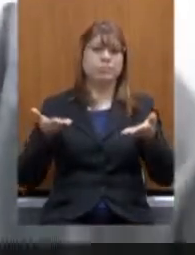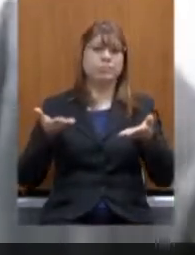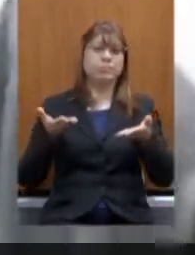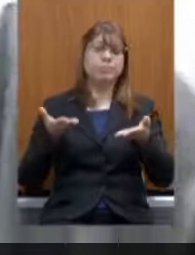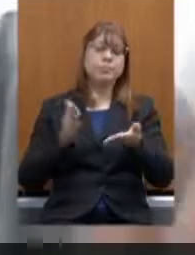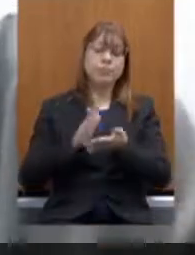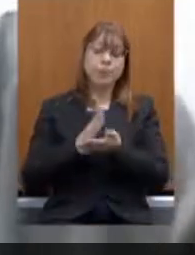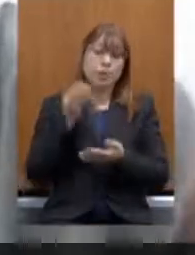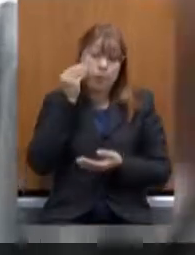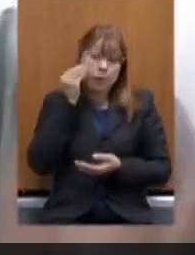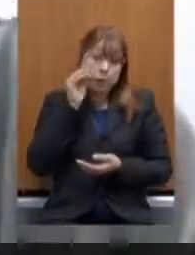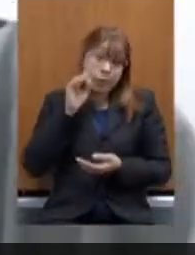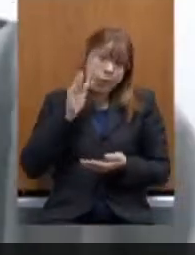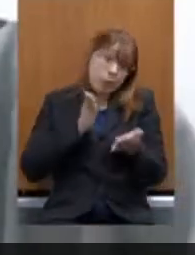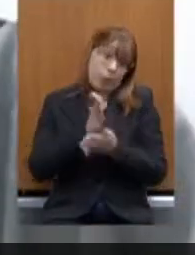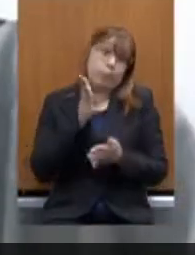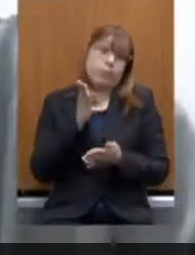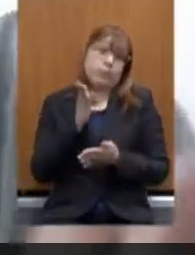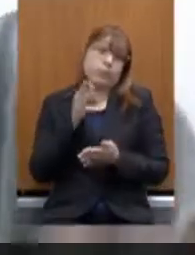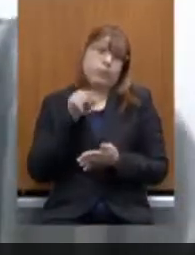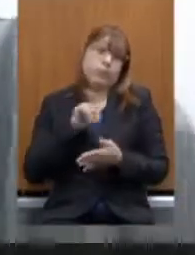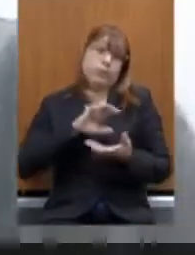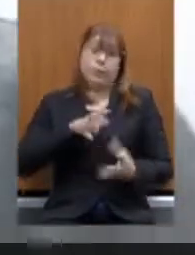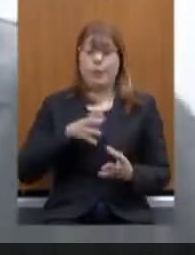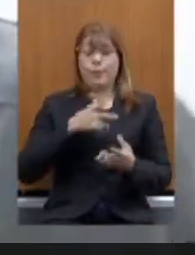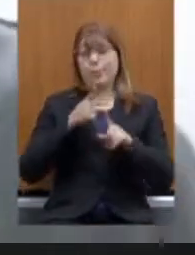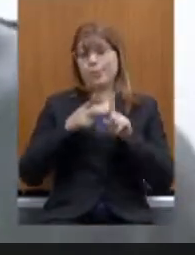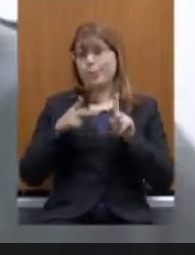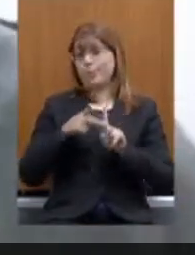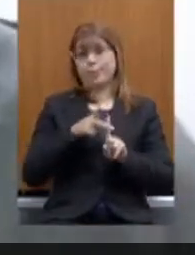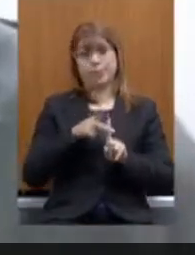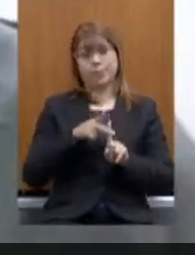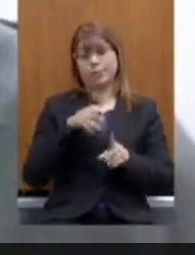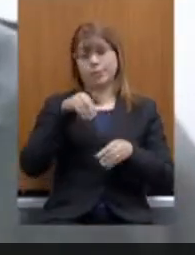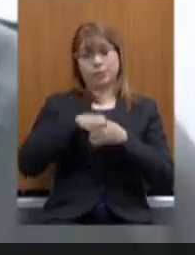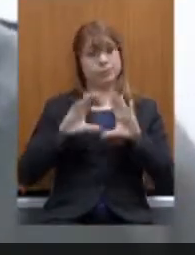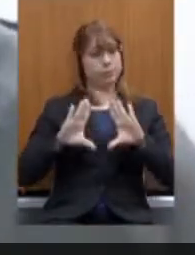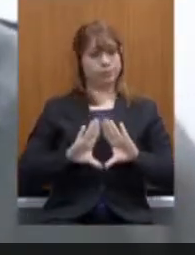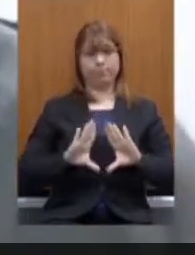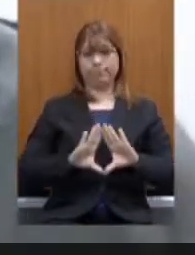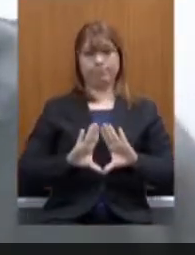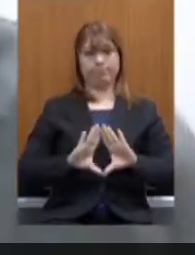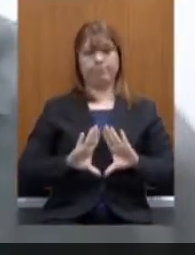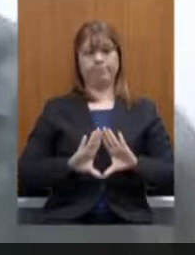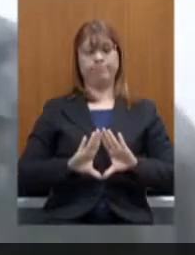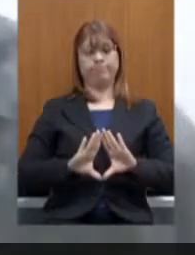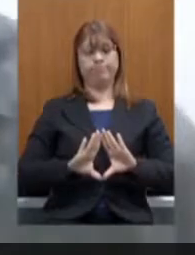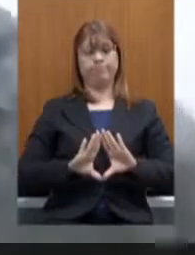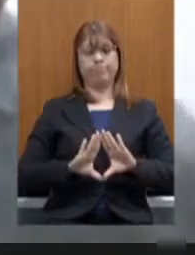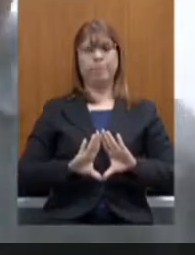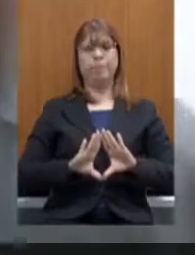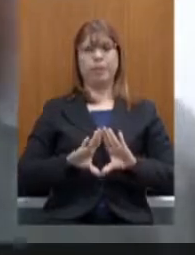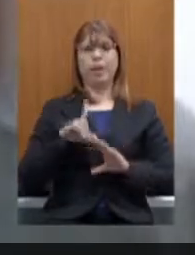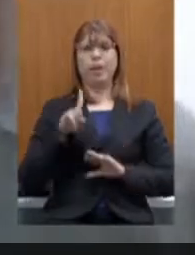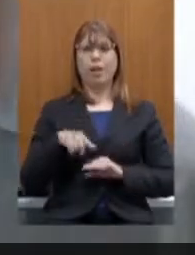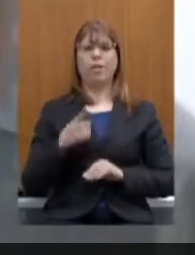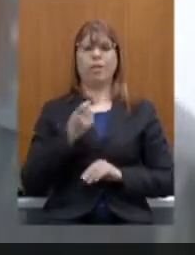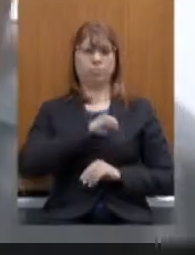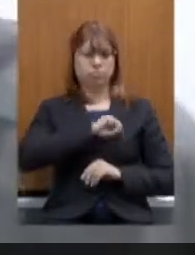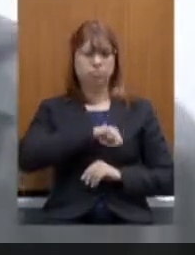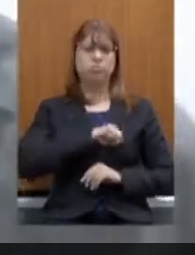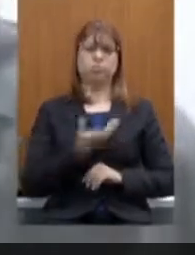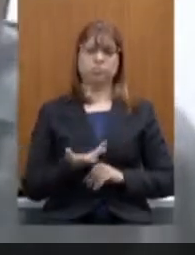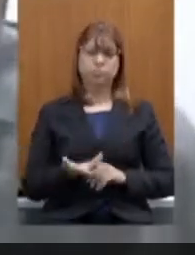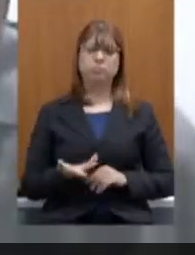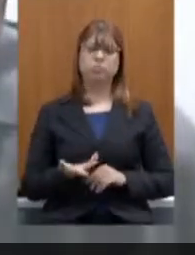a tentar aprovar essa reforma da previdência na assembleia de minas gerais geladeira covardia